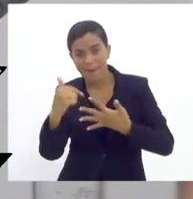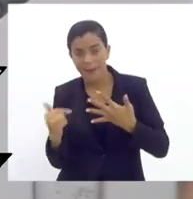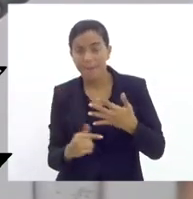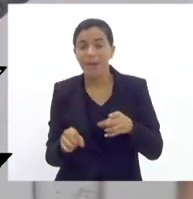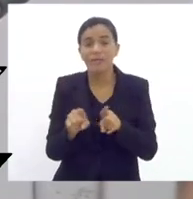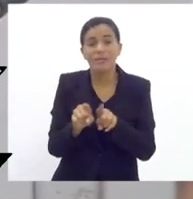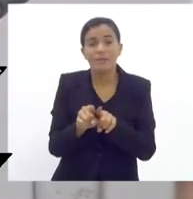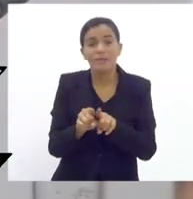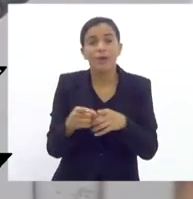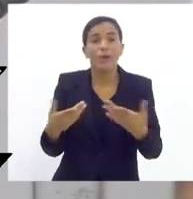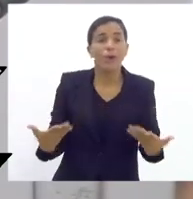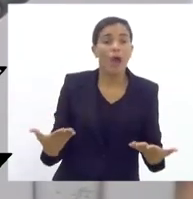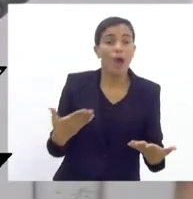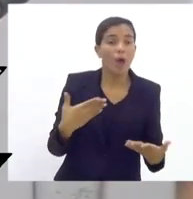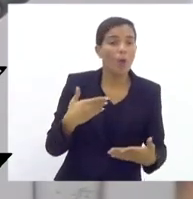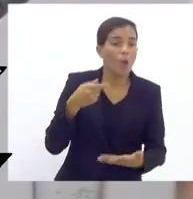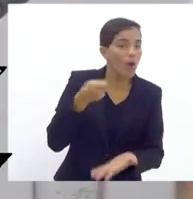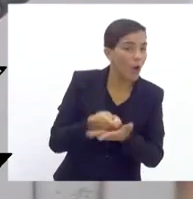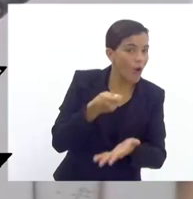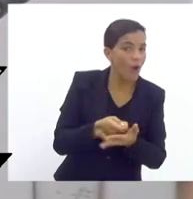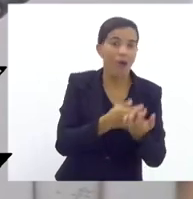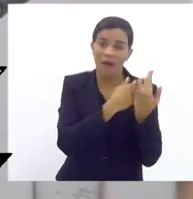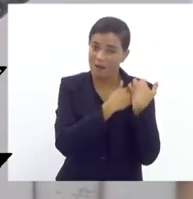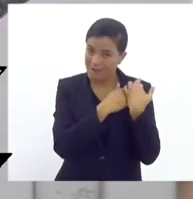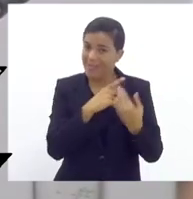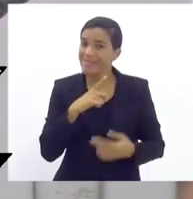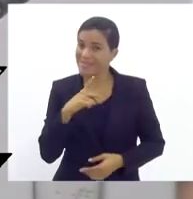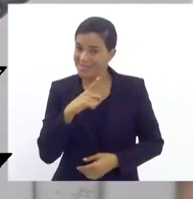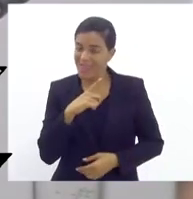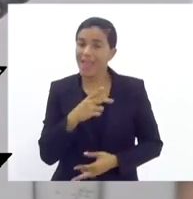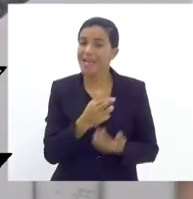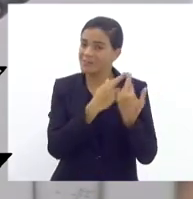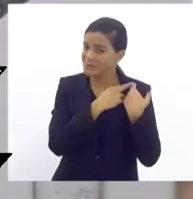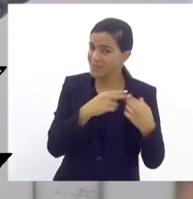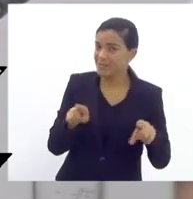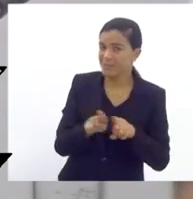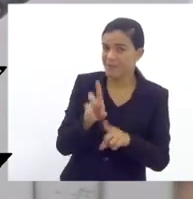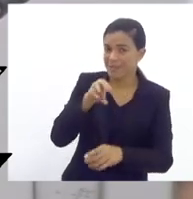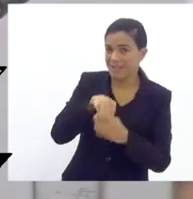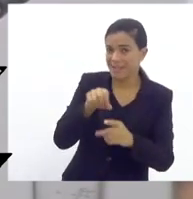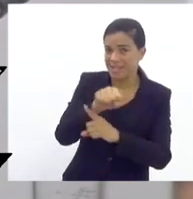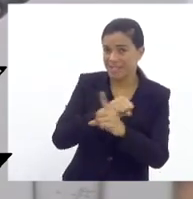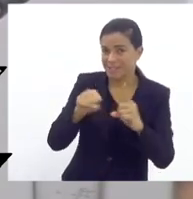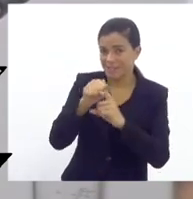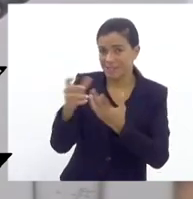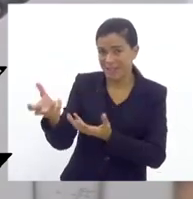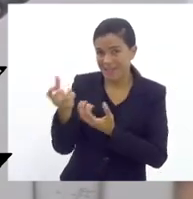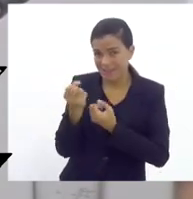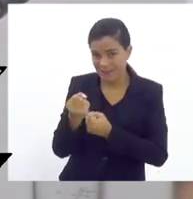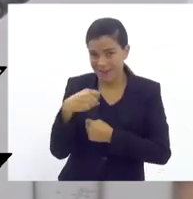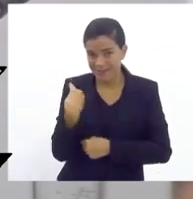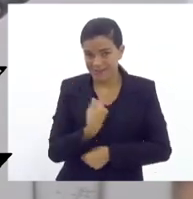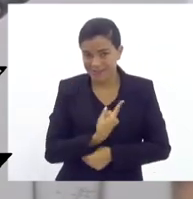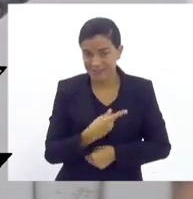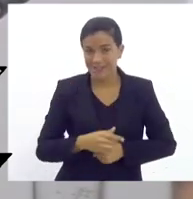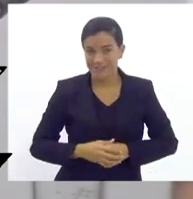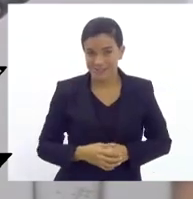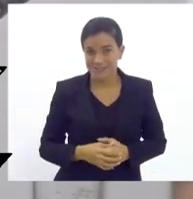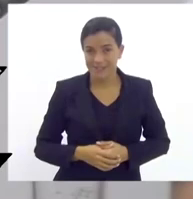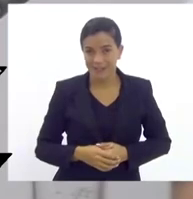qual seus deveres também porque a gente tem uma responsabilidade também na sociedade que acolhe a gente então